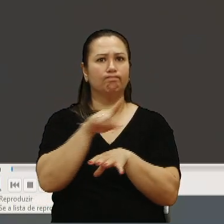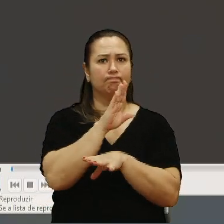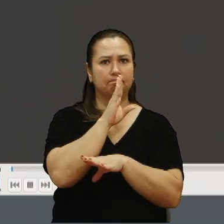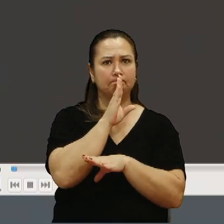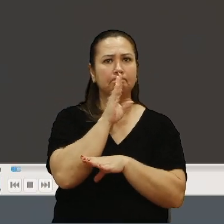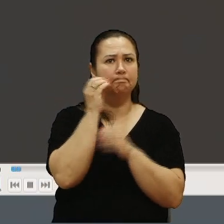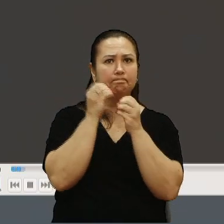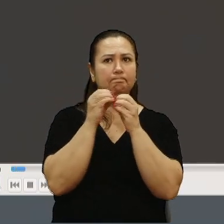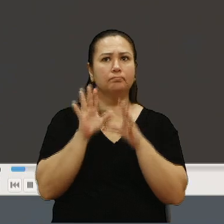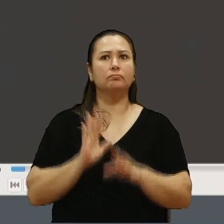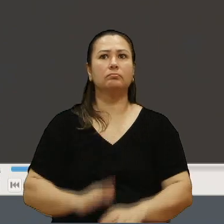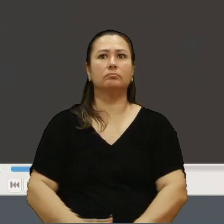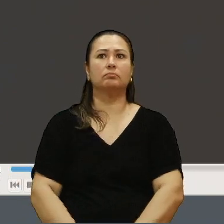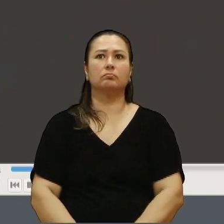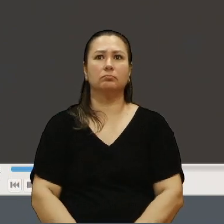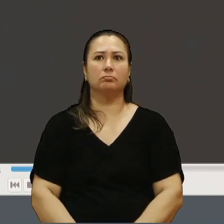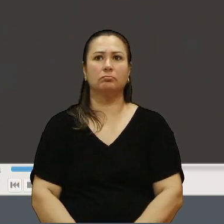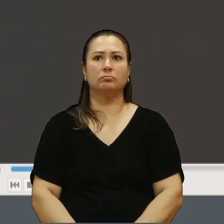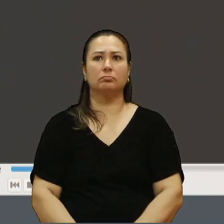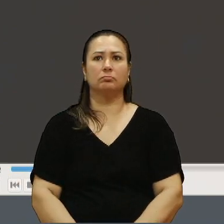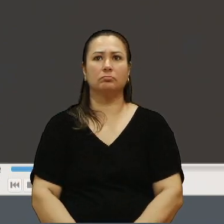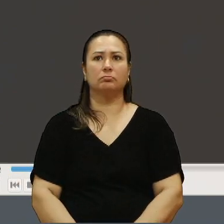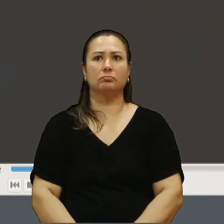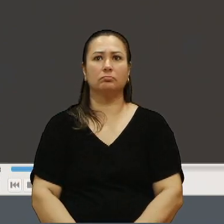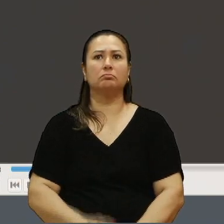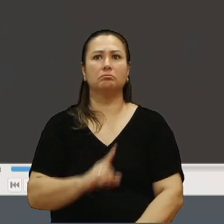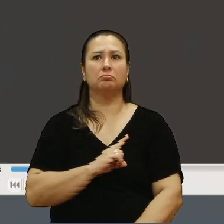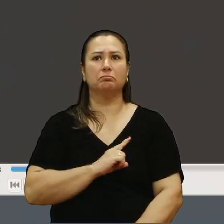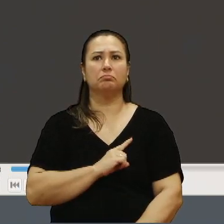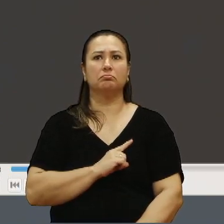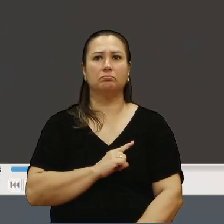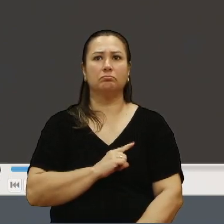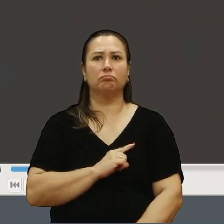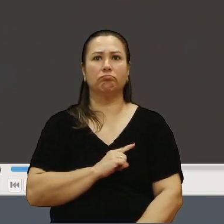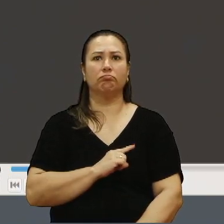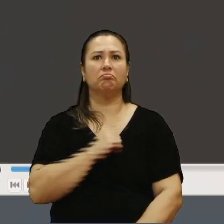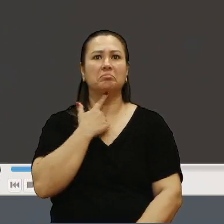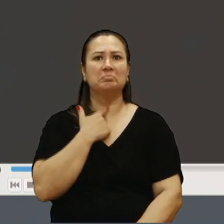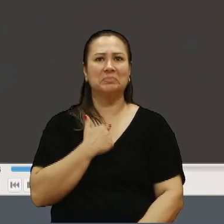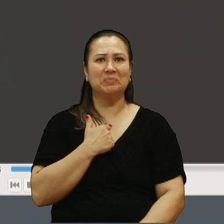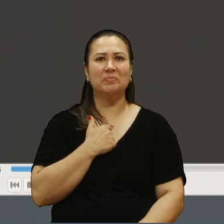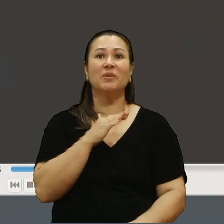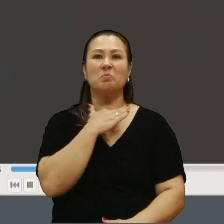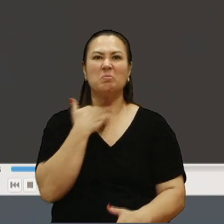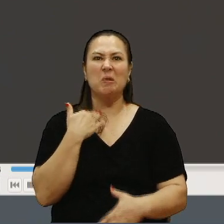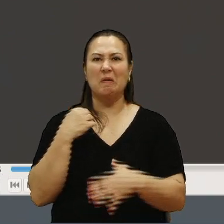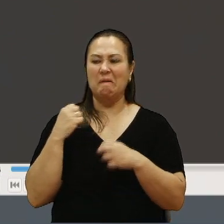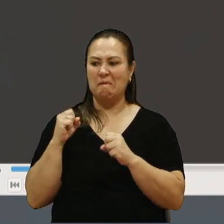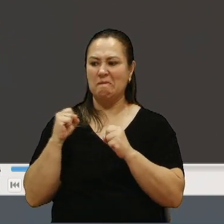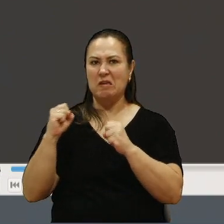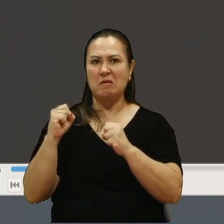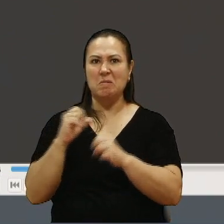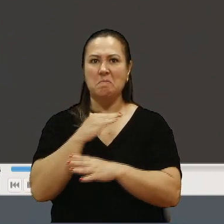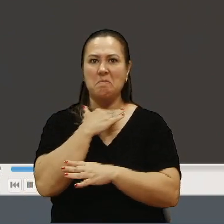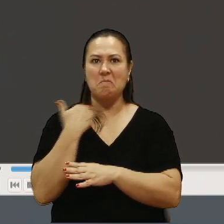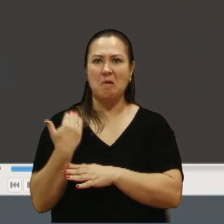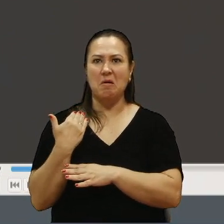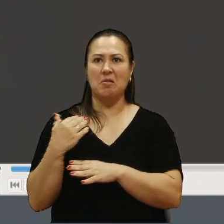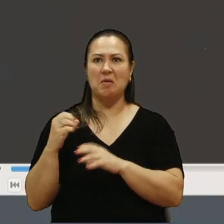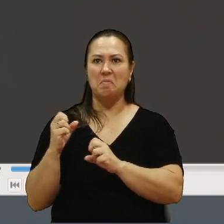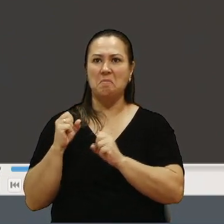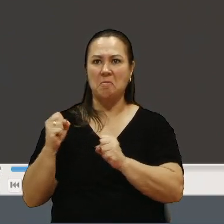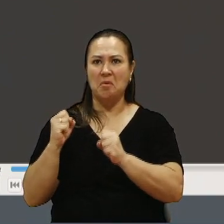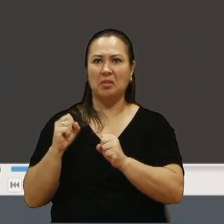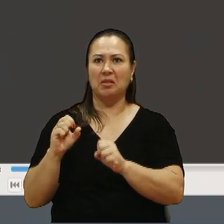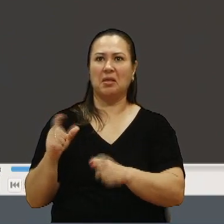Agora foi. Eu desejo a morte, boto o olho, torço quando eles morrem e vibro quando eles morrem. Quando morreu o Reagan eu festejei, quando morreu